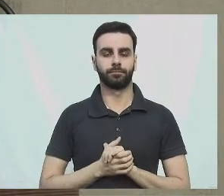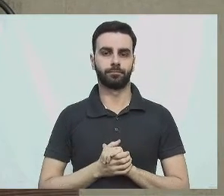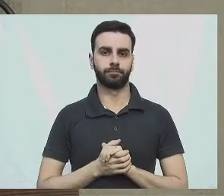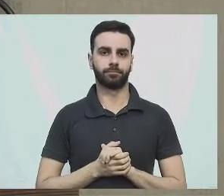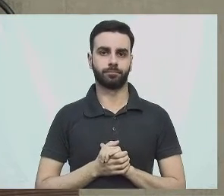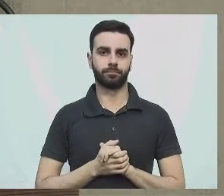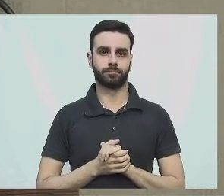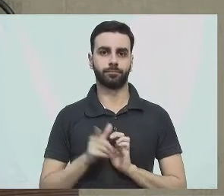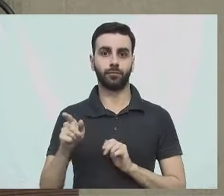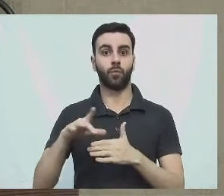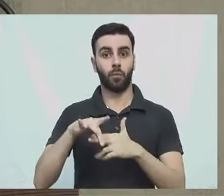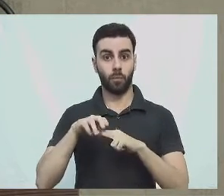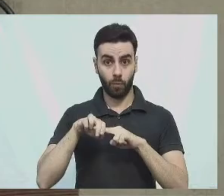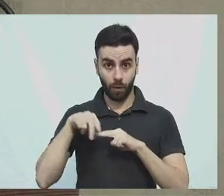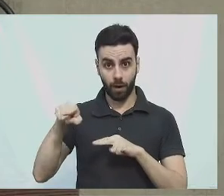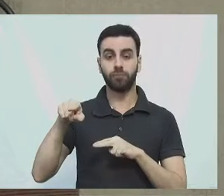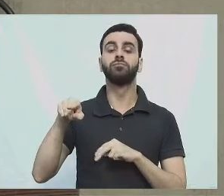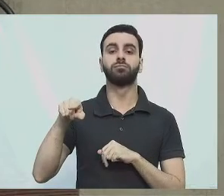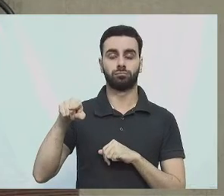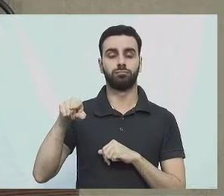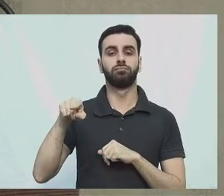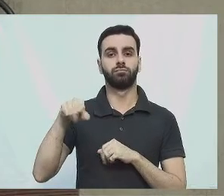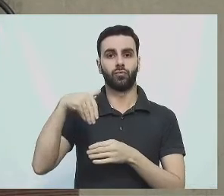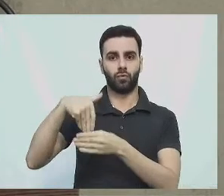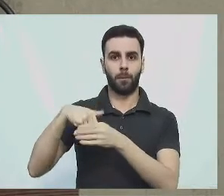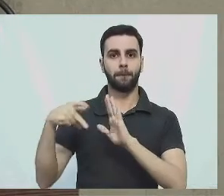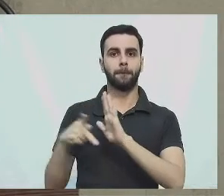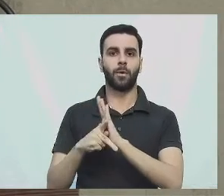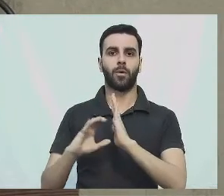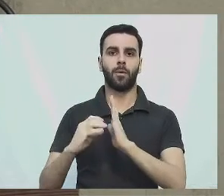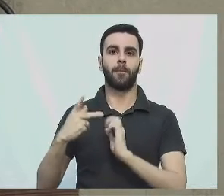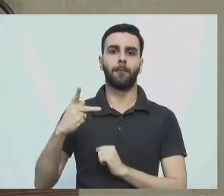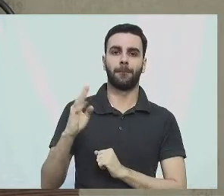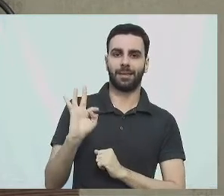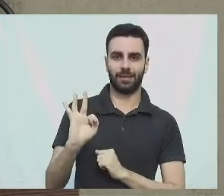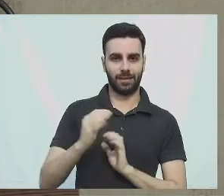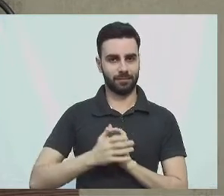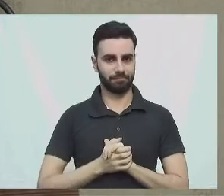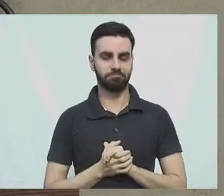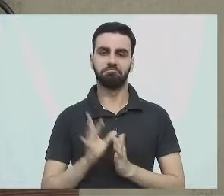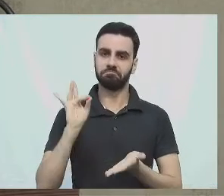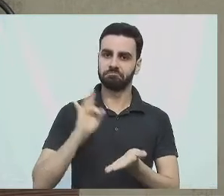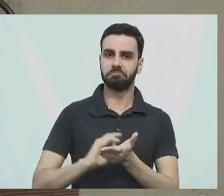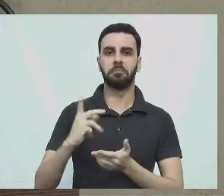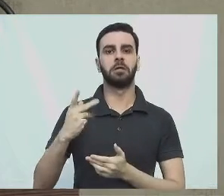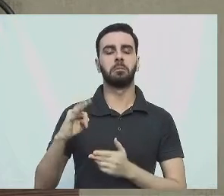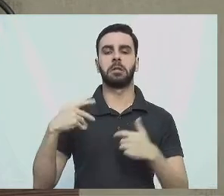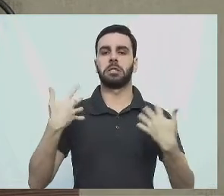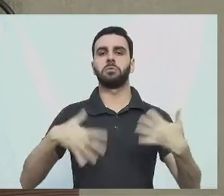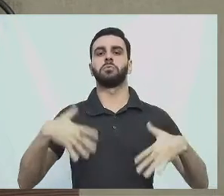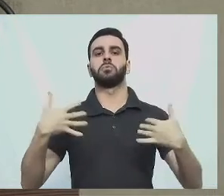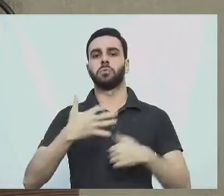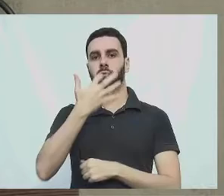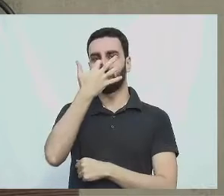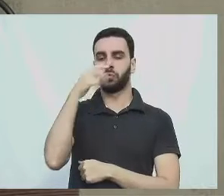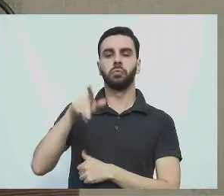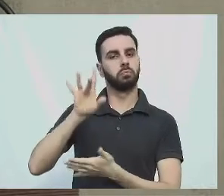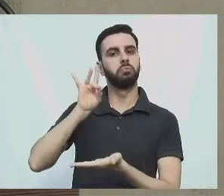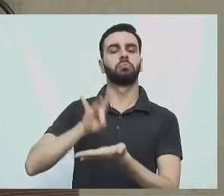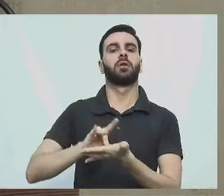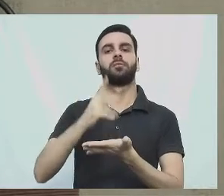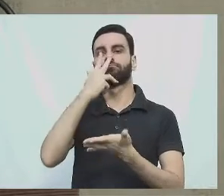pela a eleição do PT em Viçosa Sávio. Realmente, o PT deu um show. Realmente